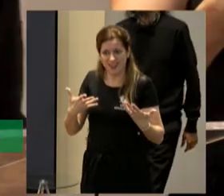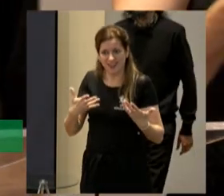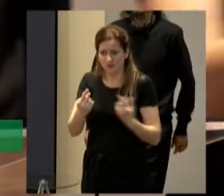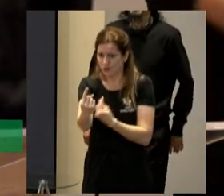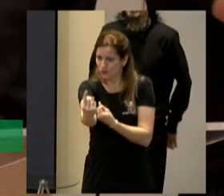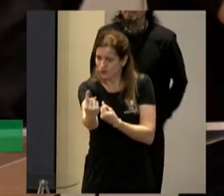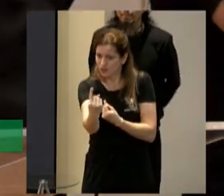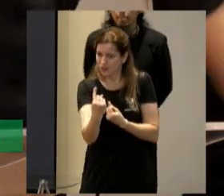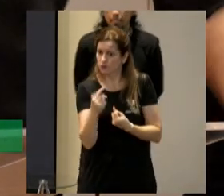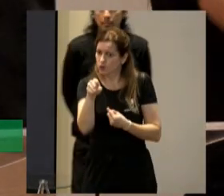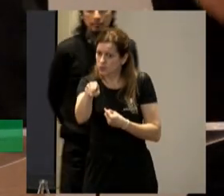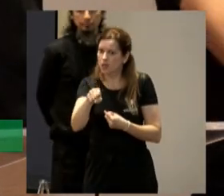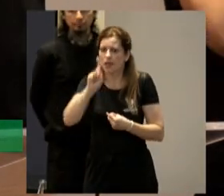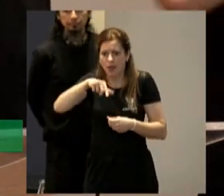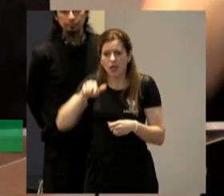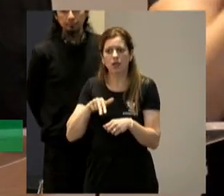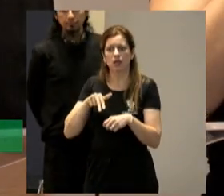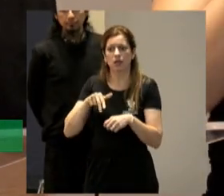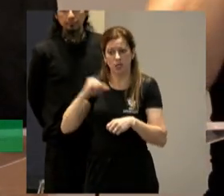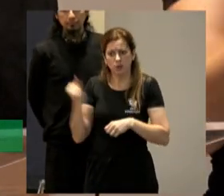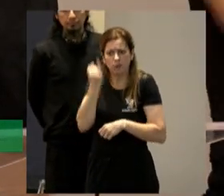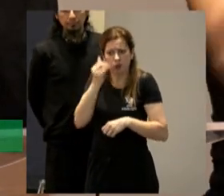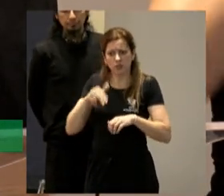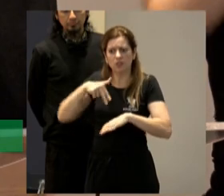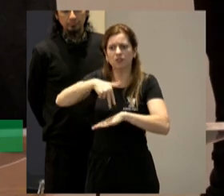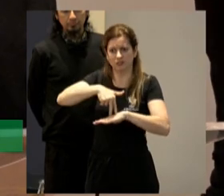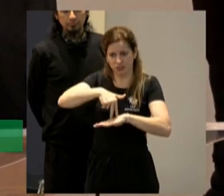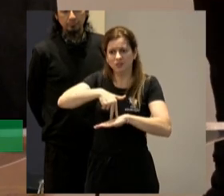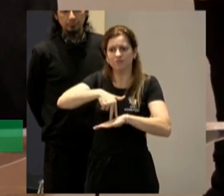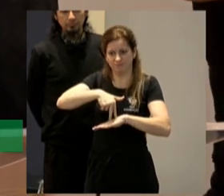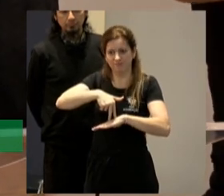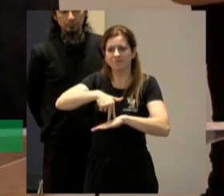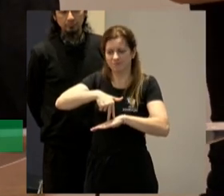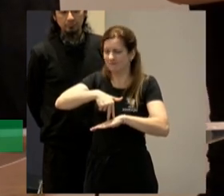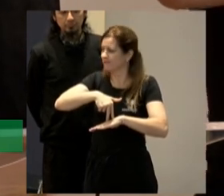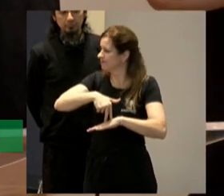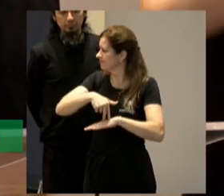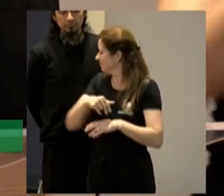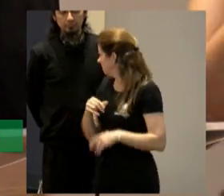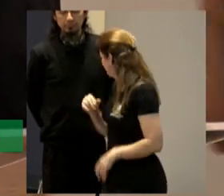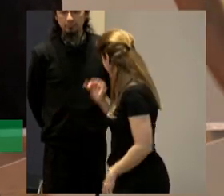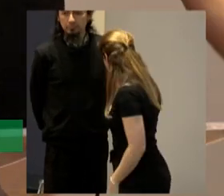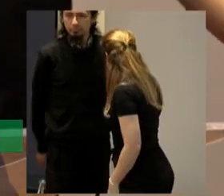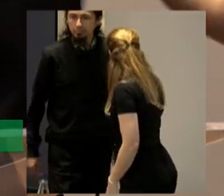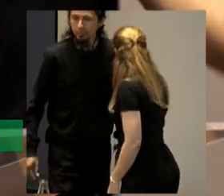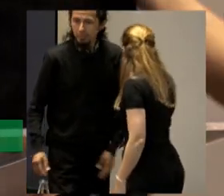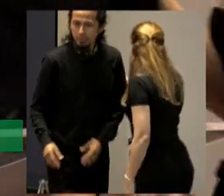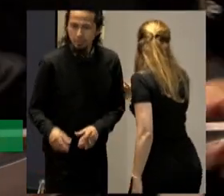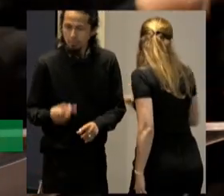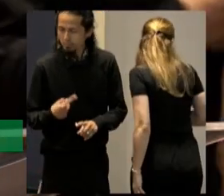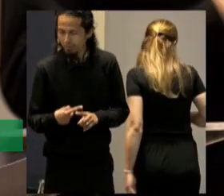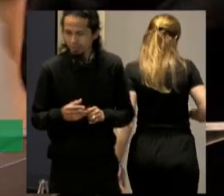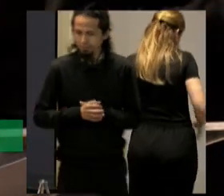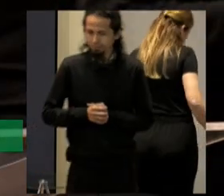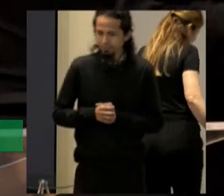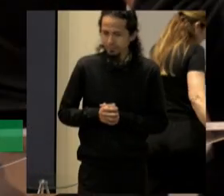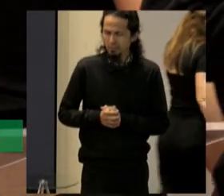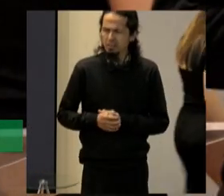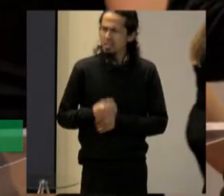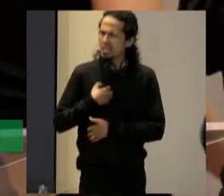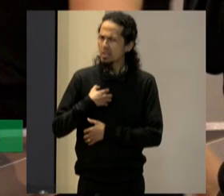ser uma pessoa muito importante nesse lugar para dizer, para começar a apontar, ou seja, esse seminário que eu me